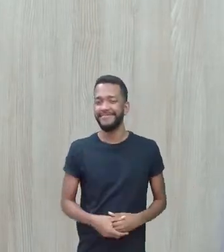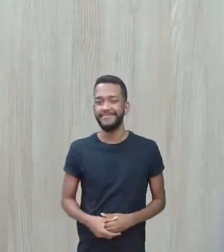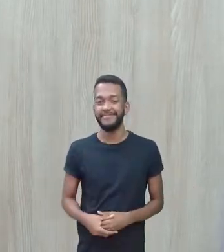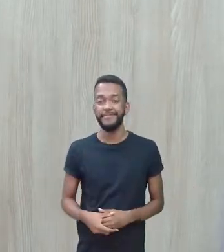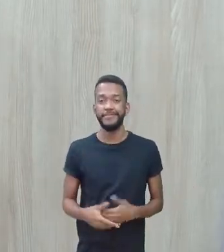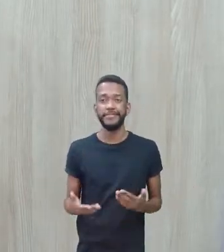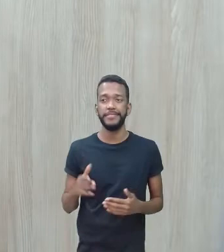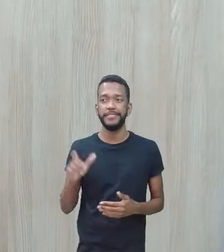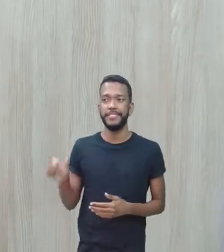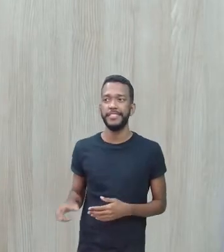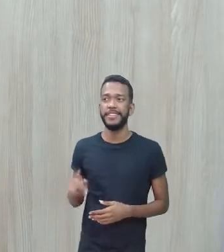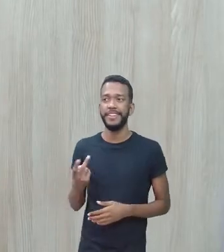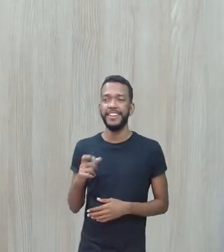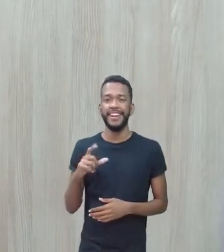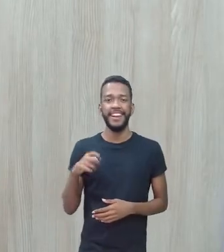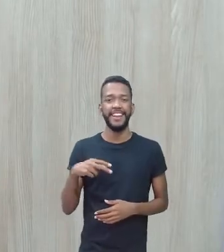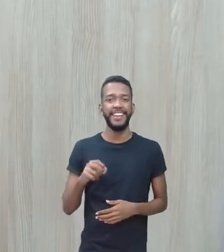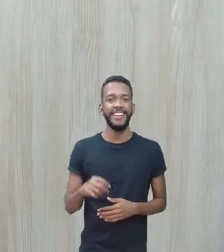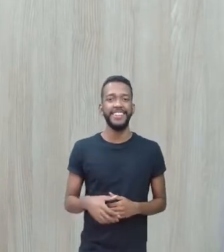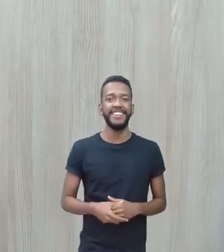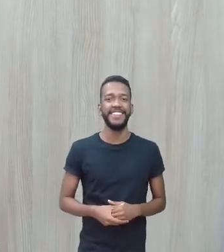Aí é com o Heleno.